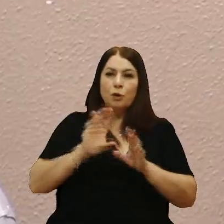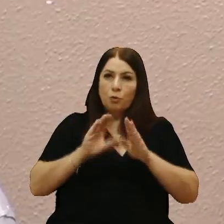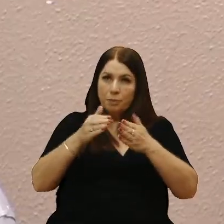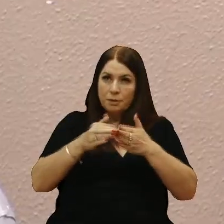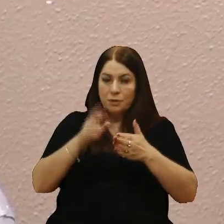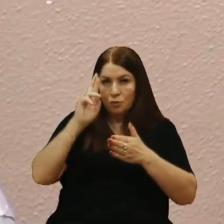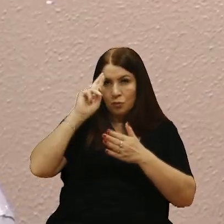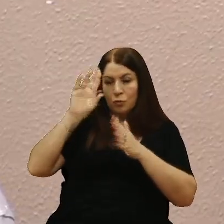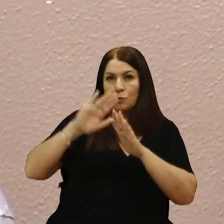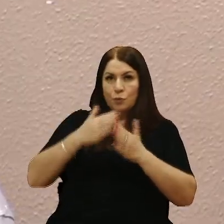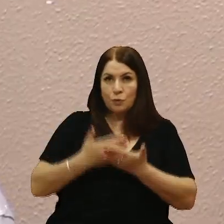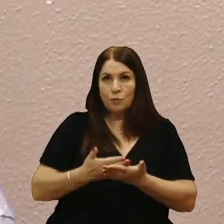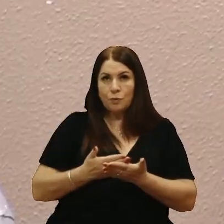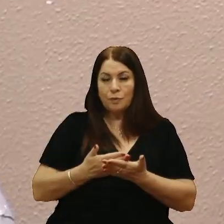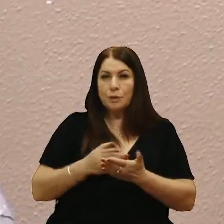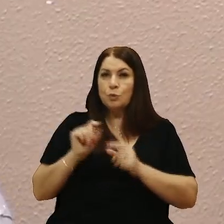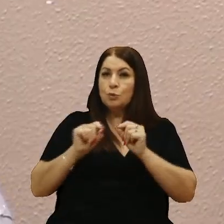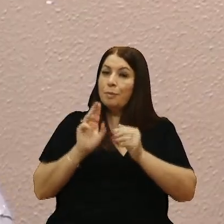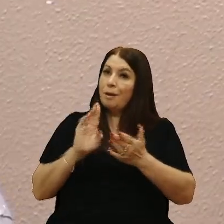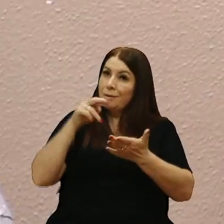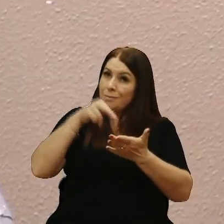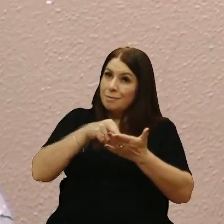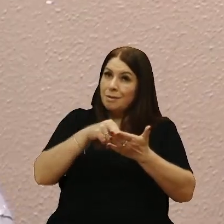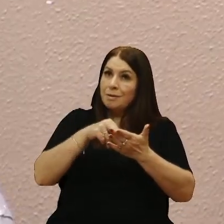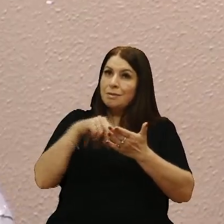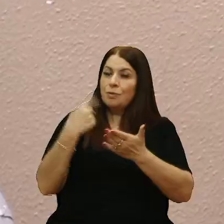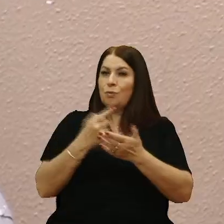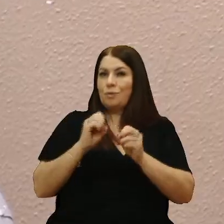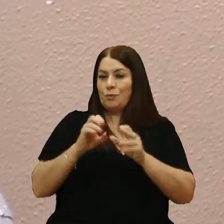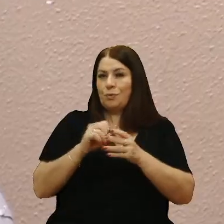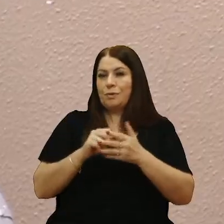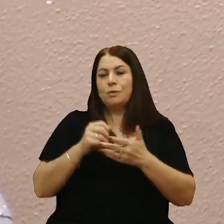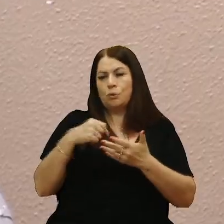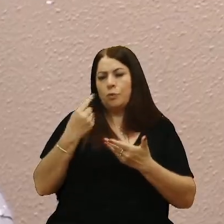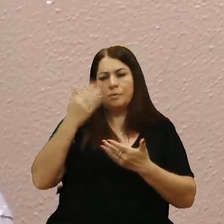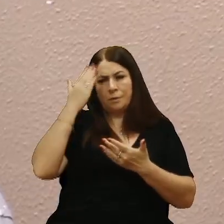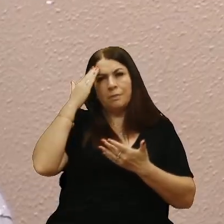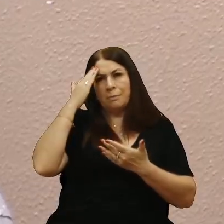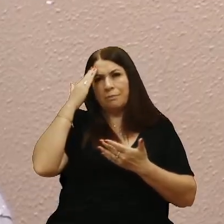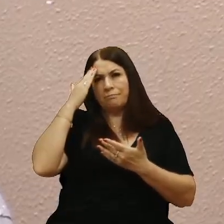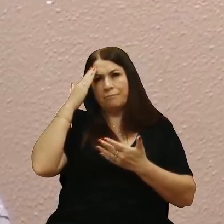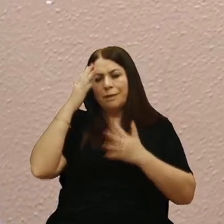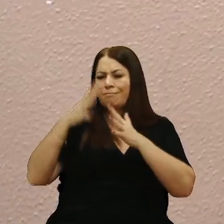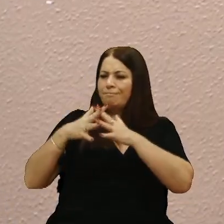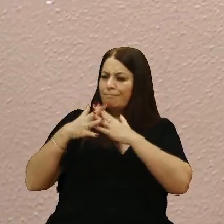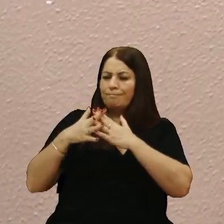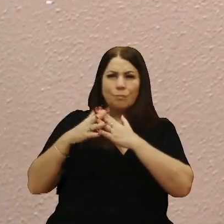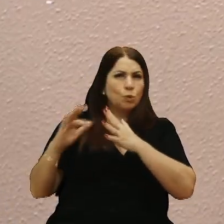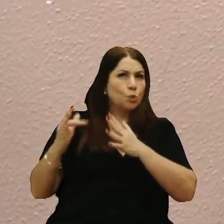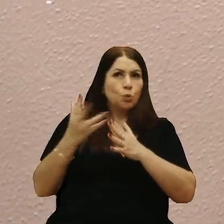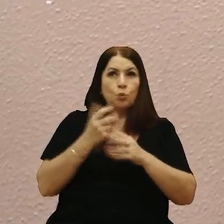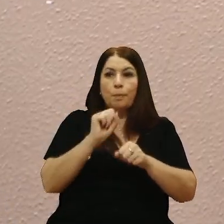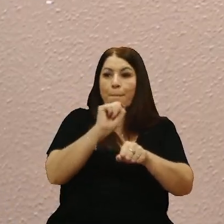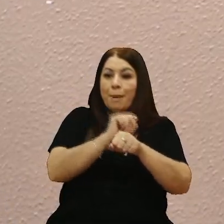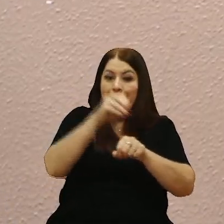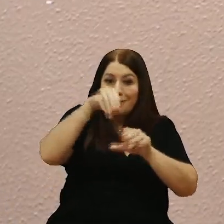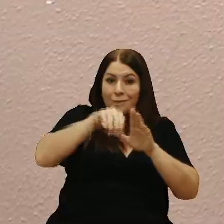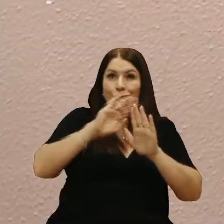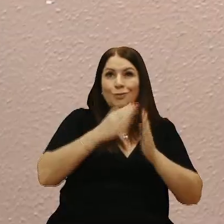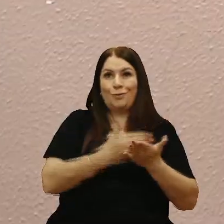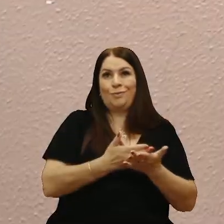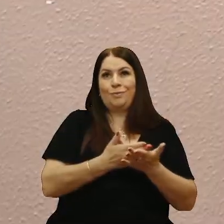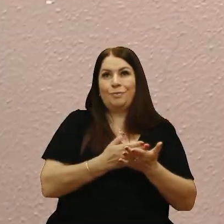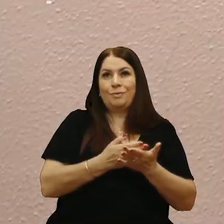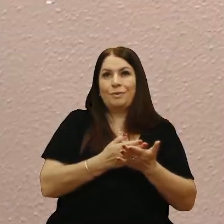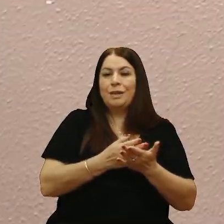comissão de diretores, né, sobre a realidade da nossa educação, que nós sabemos é complexa, tudo para na escola. A escola